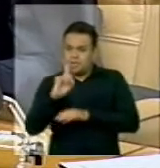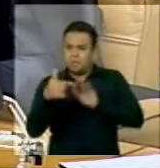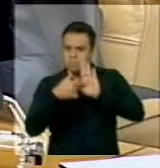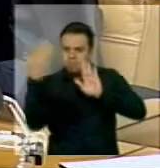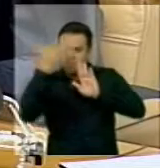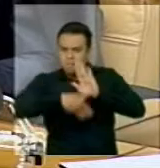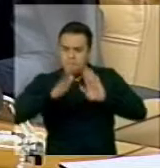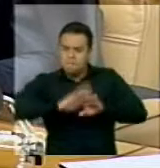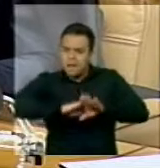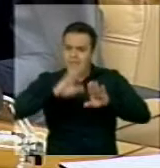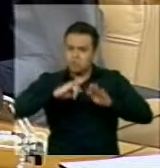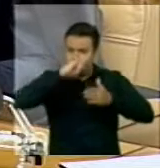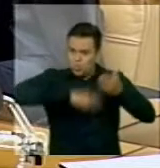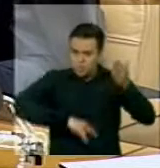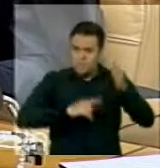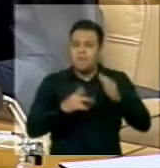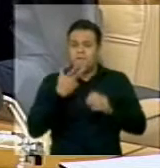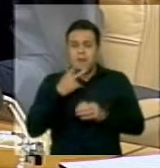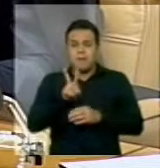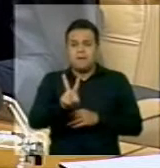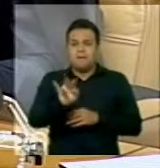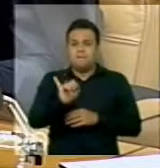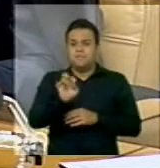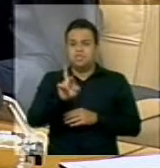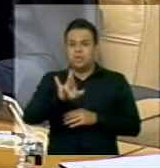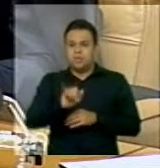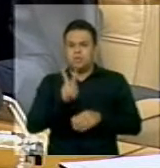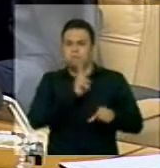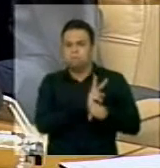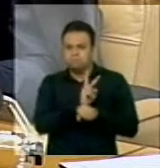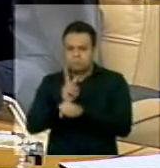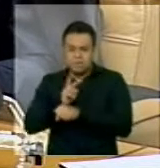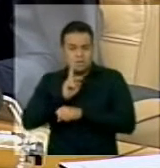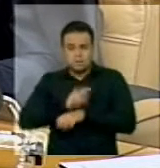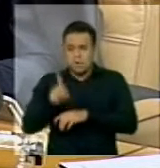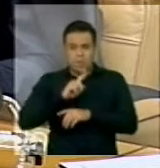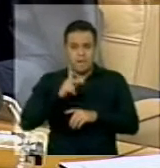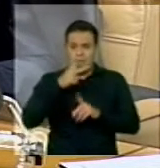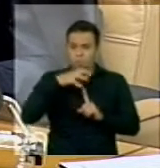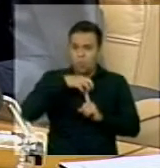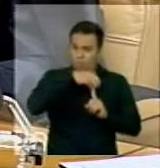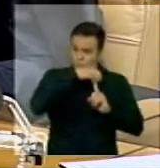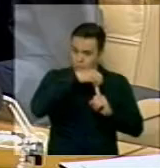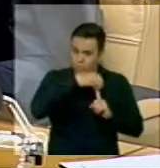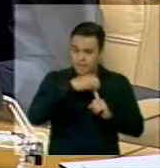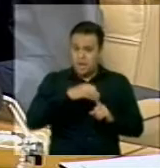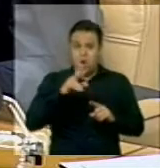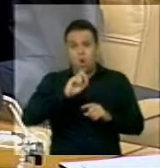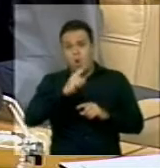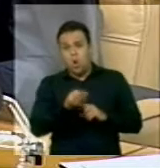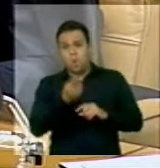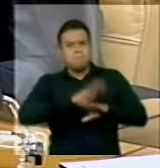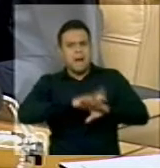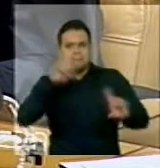sustentando nos autos que a vistoria, em suas palavras, a vistoria não é a única e tampouco a mais